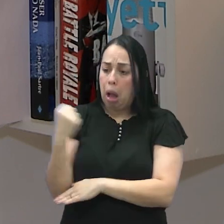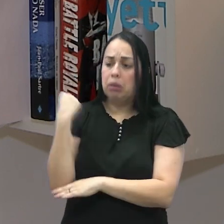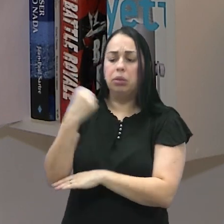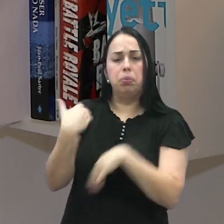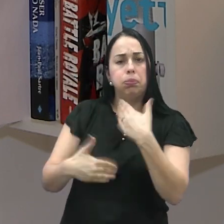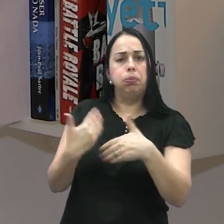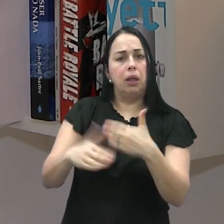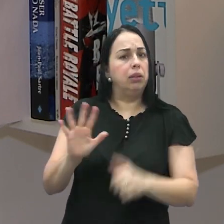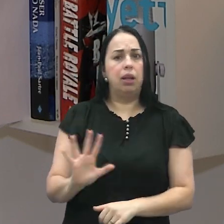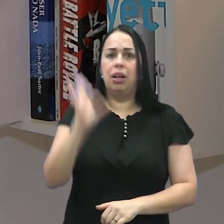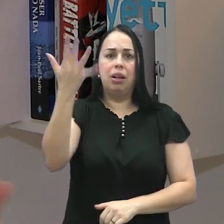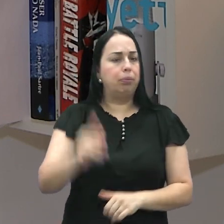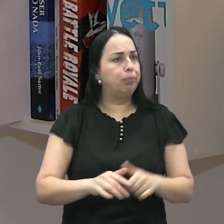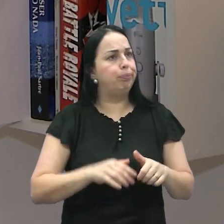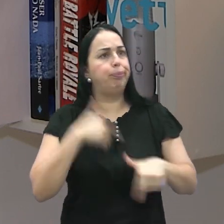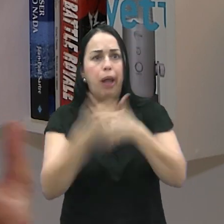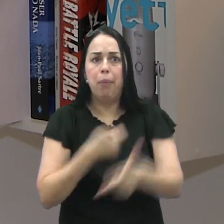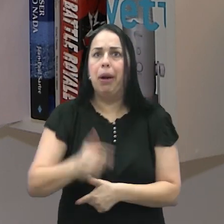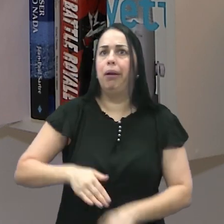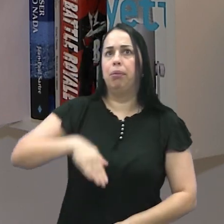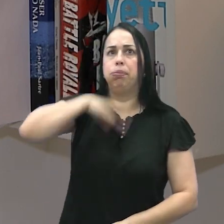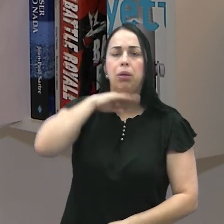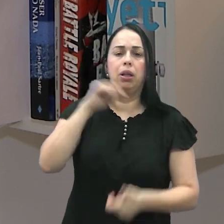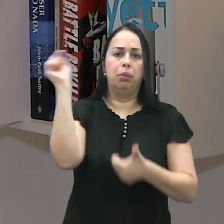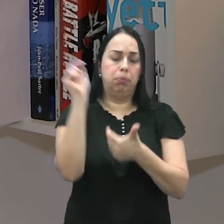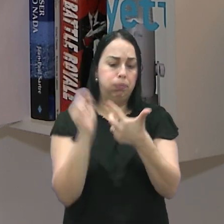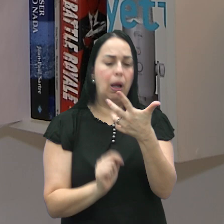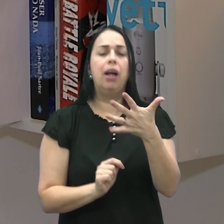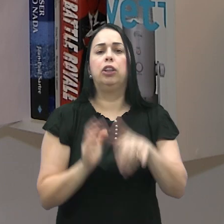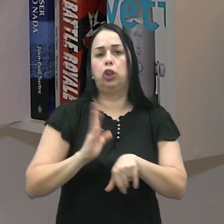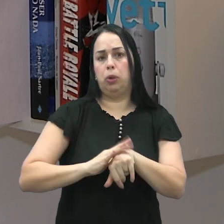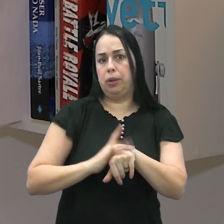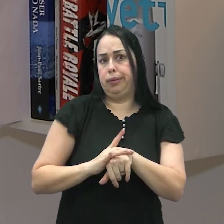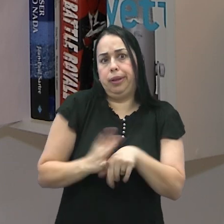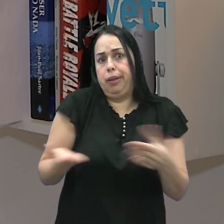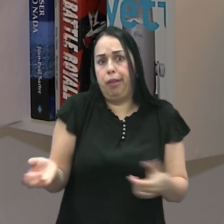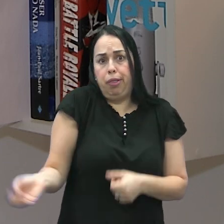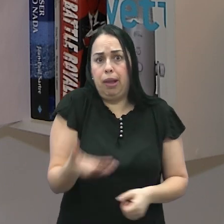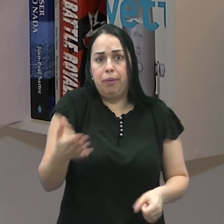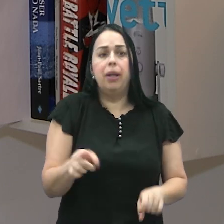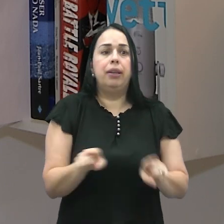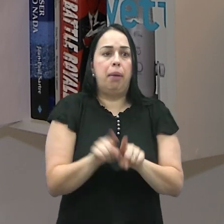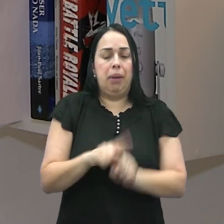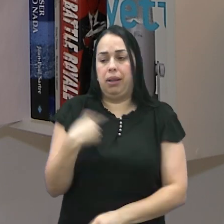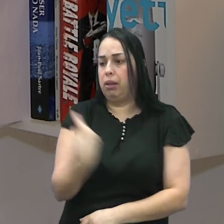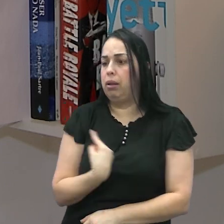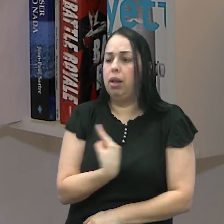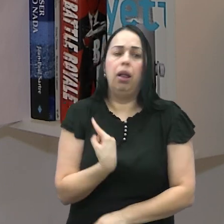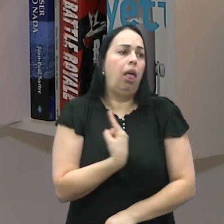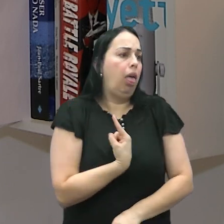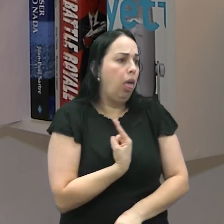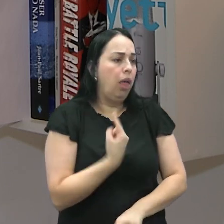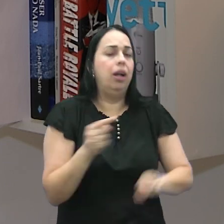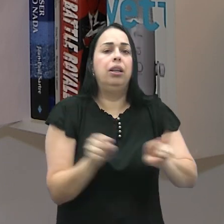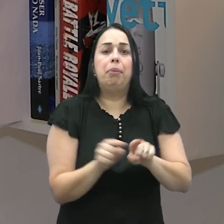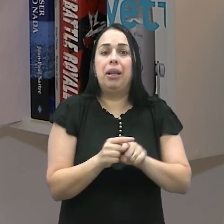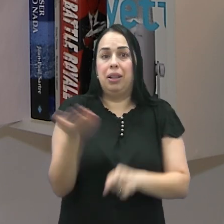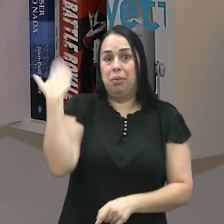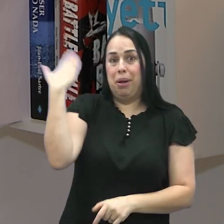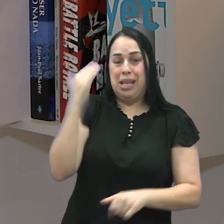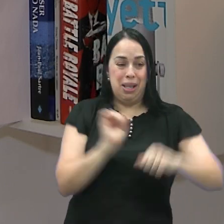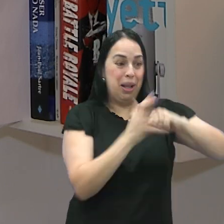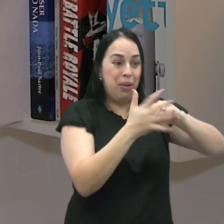estão se agravando e que está acontecendo. Burnout e todas essas outras doenças da modernidade. O isolamento também do Covid, que também está